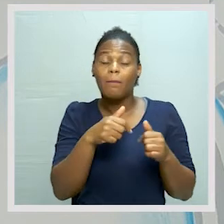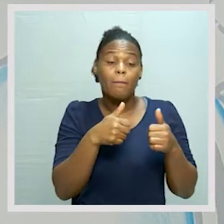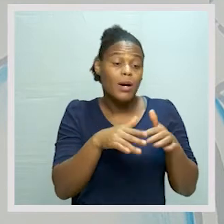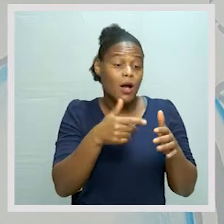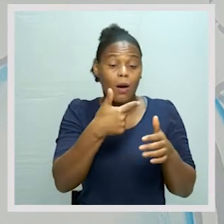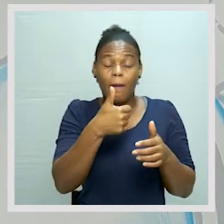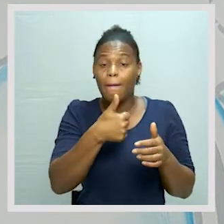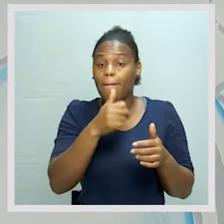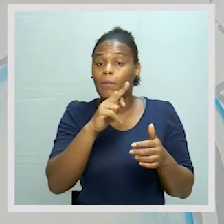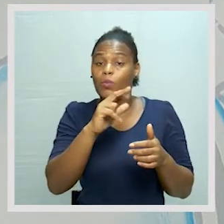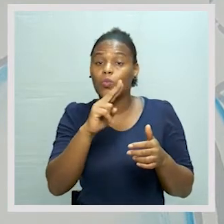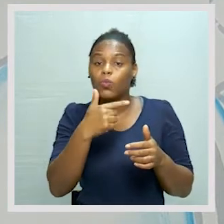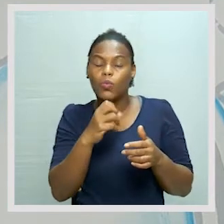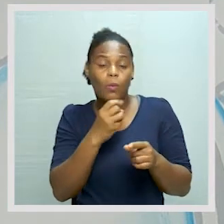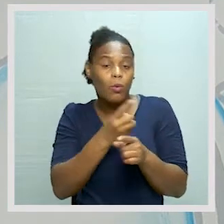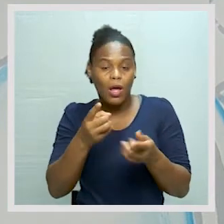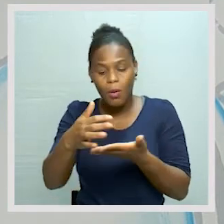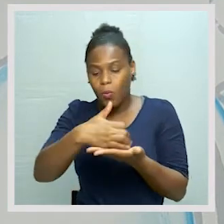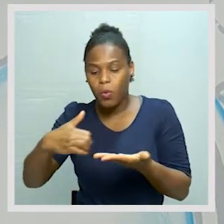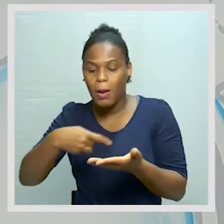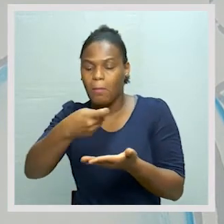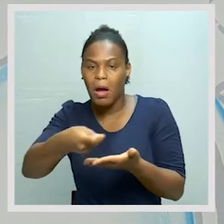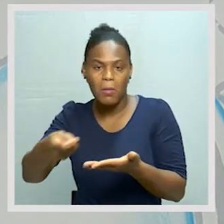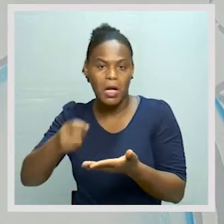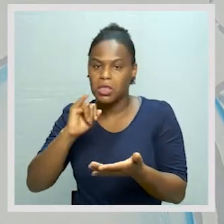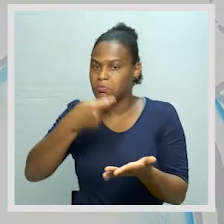não descontou os impostos e ainda não descontou para a segurança social.